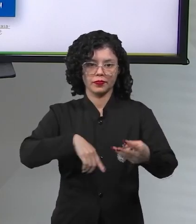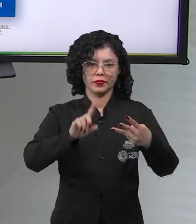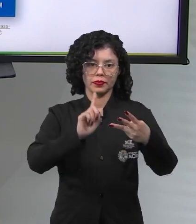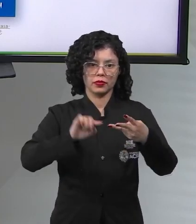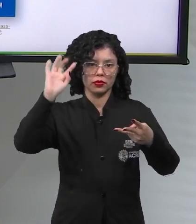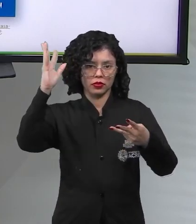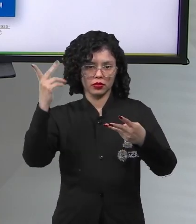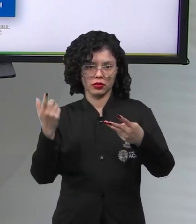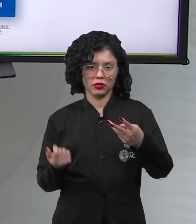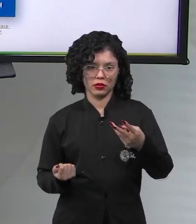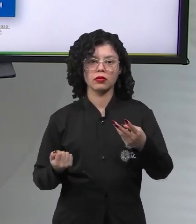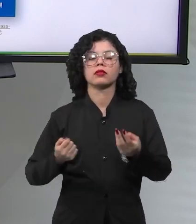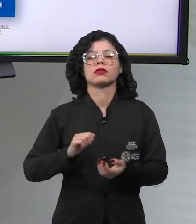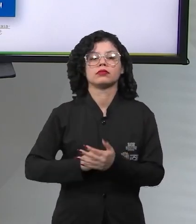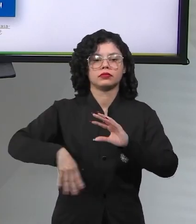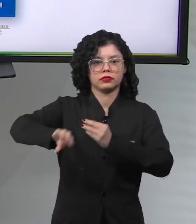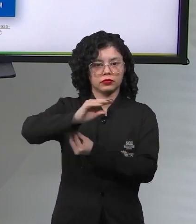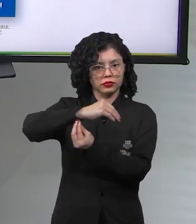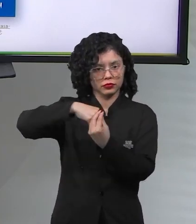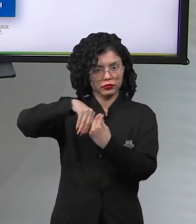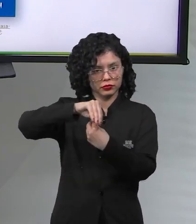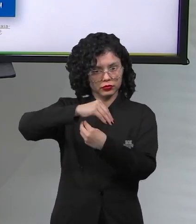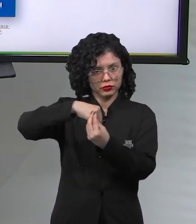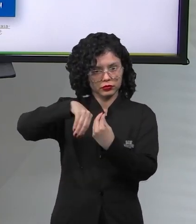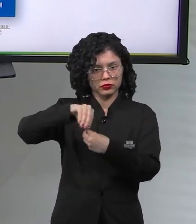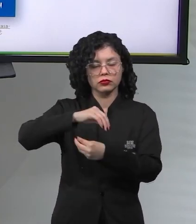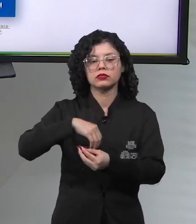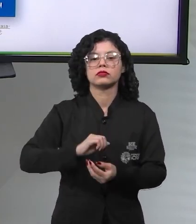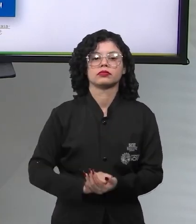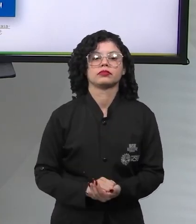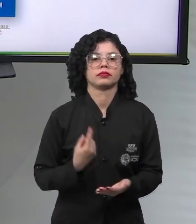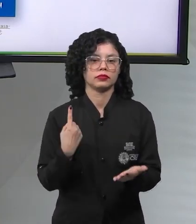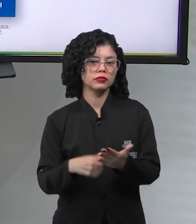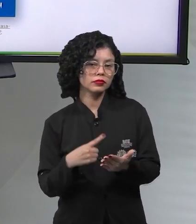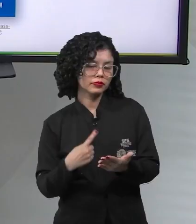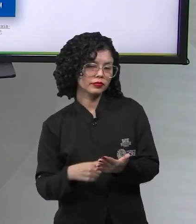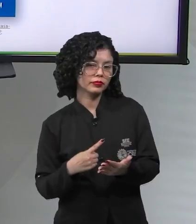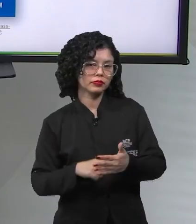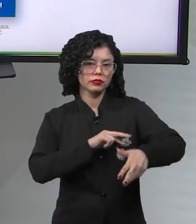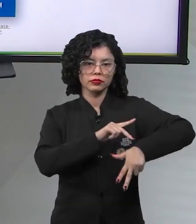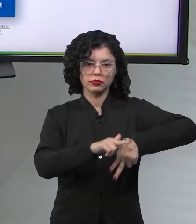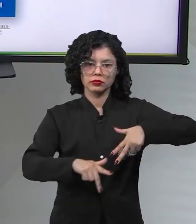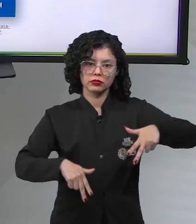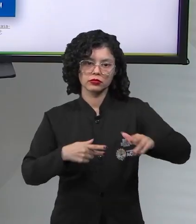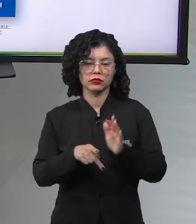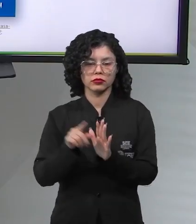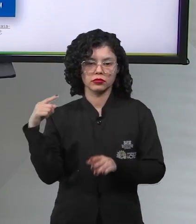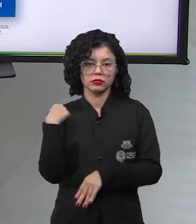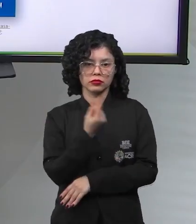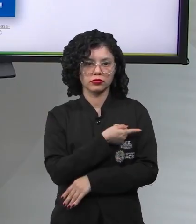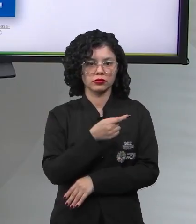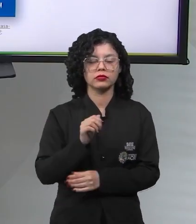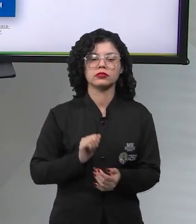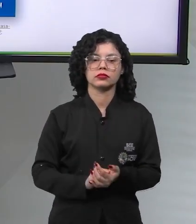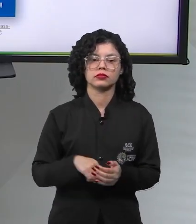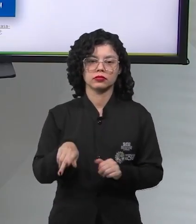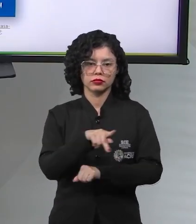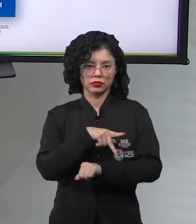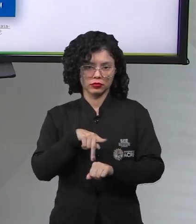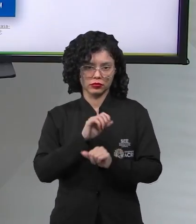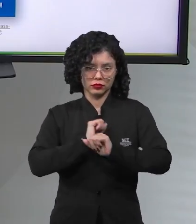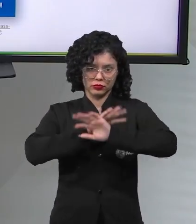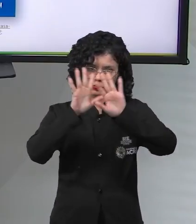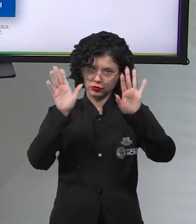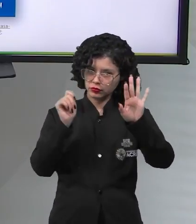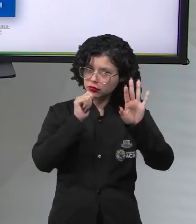a mistura de raças, a combinação de raças que ocorreu no nosso país e,